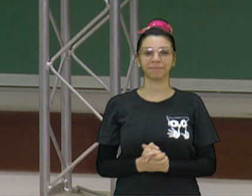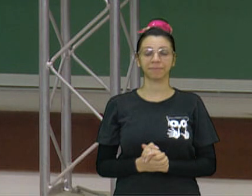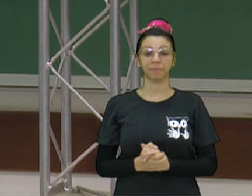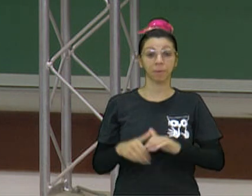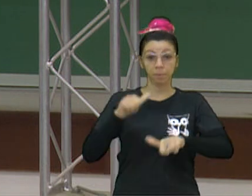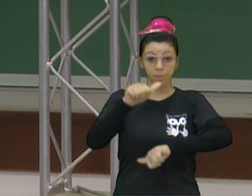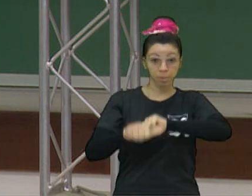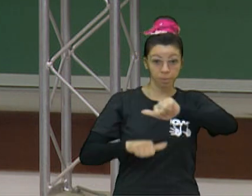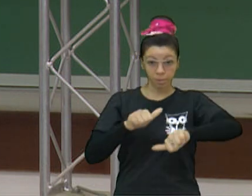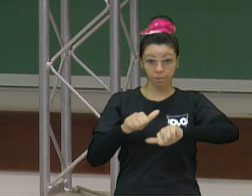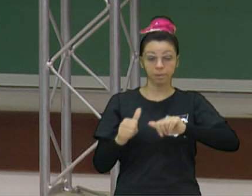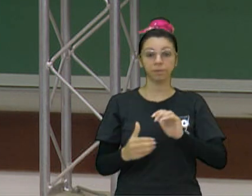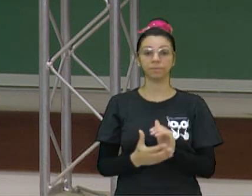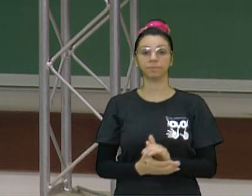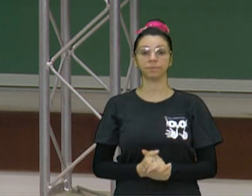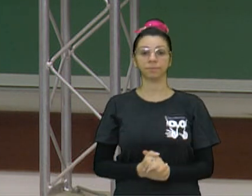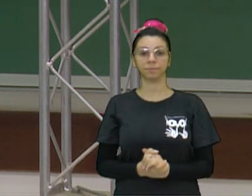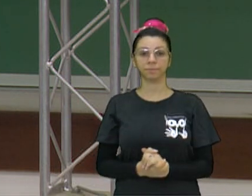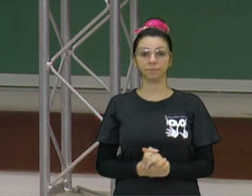Troca.